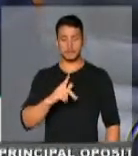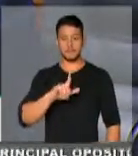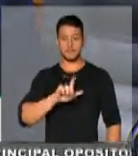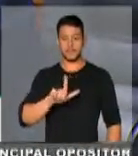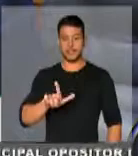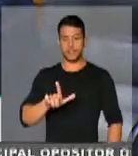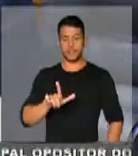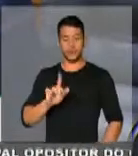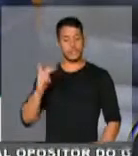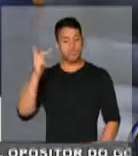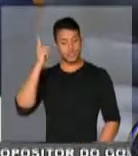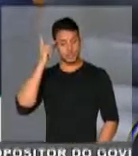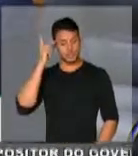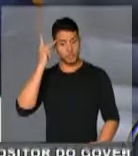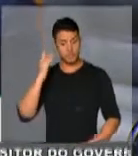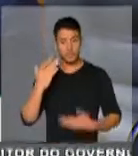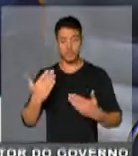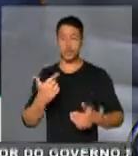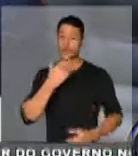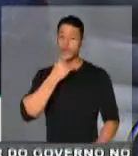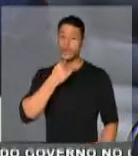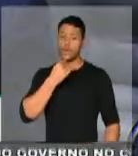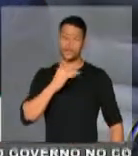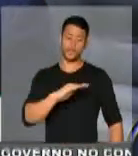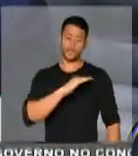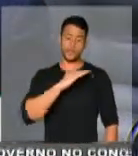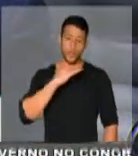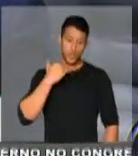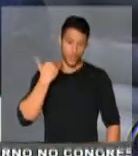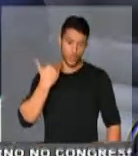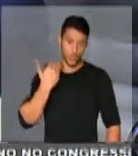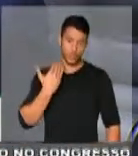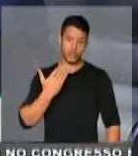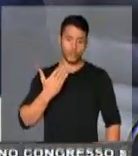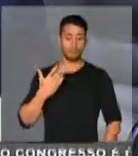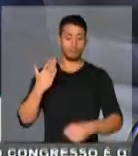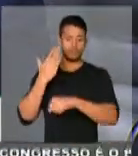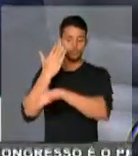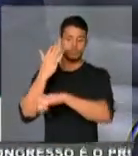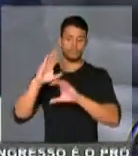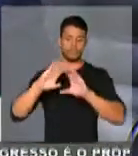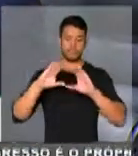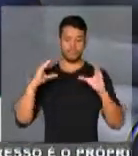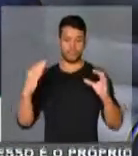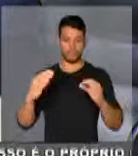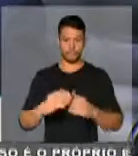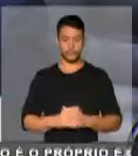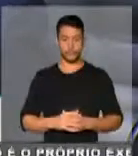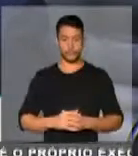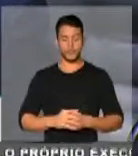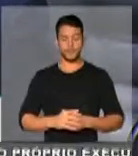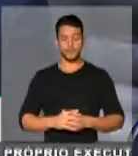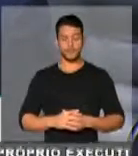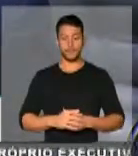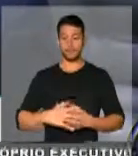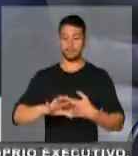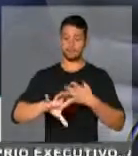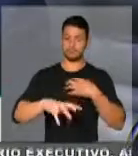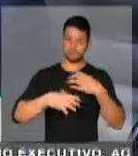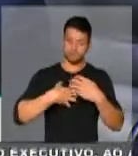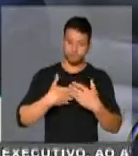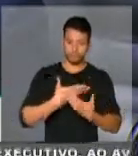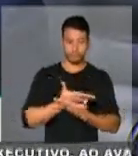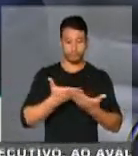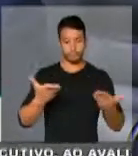que este servo do senhor partiu para a eternidade as nossas condolências a